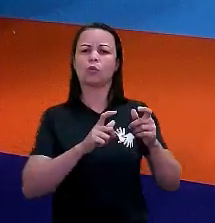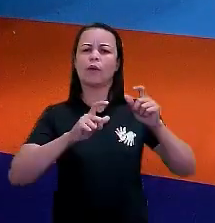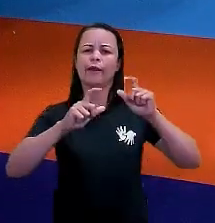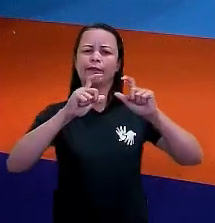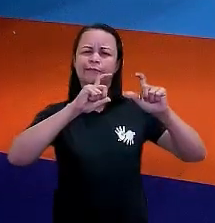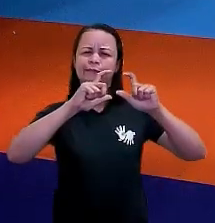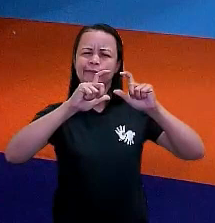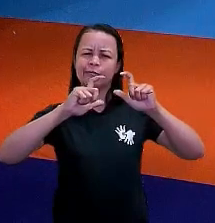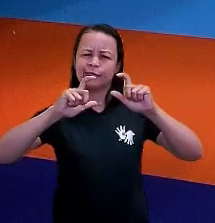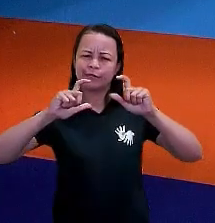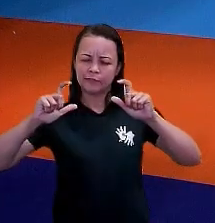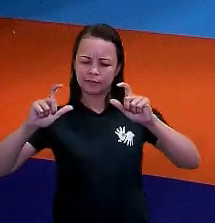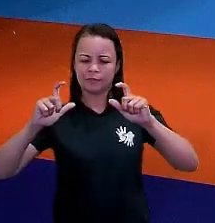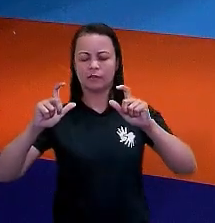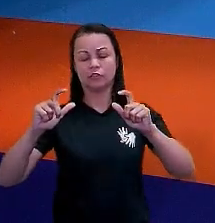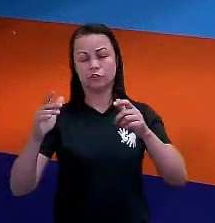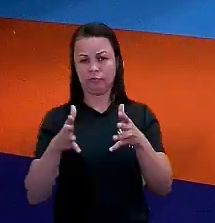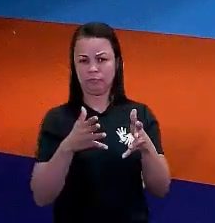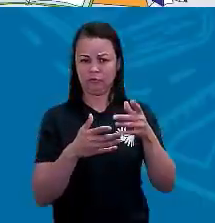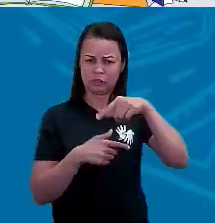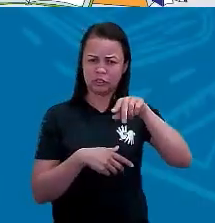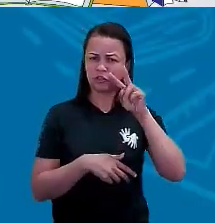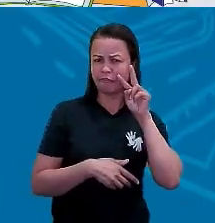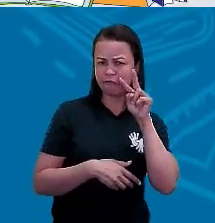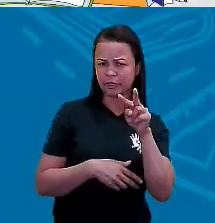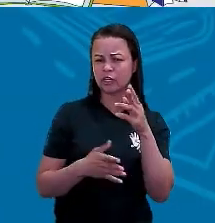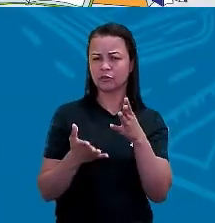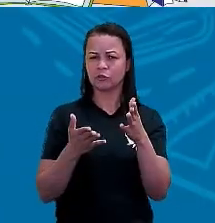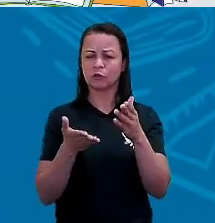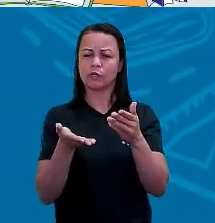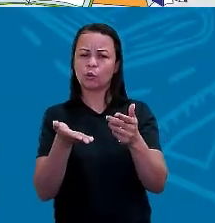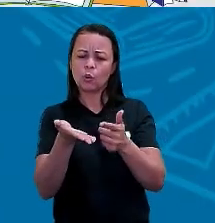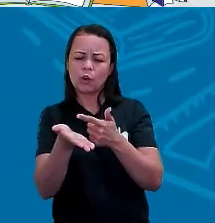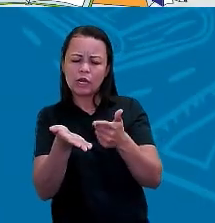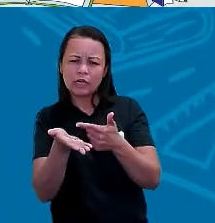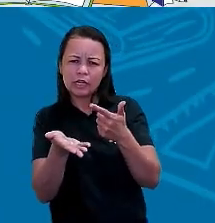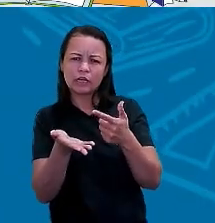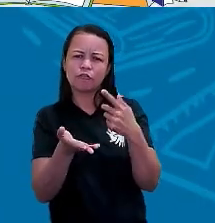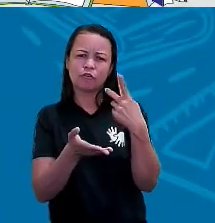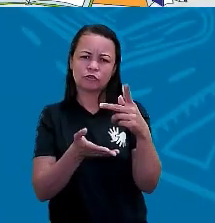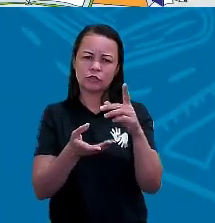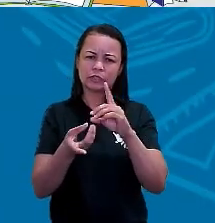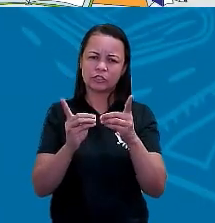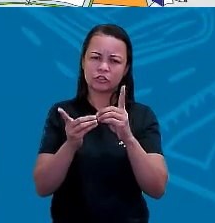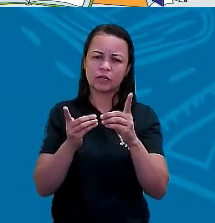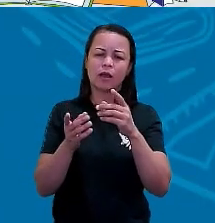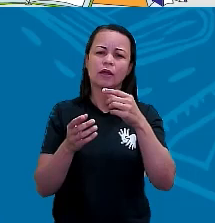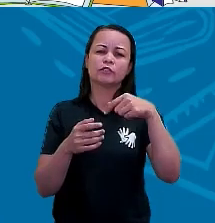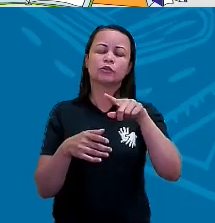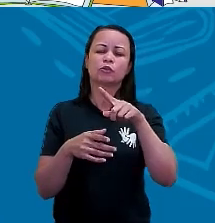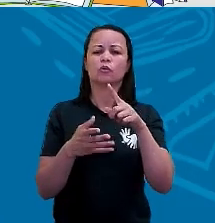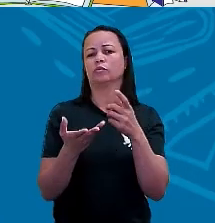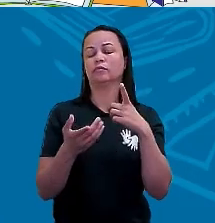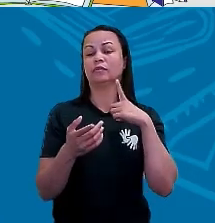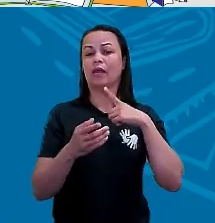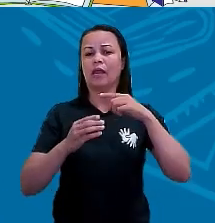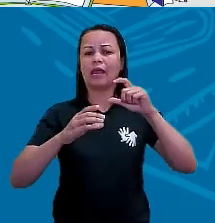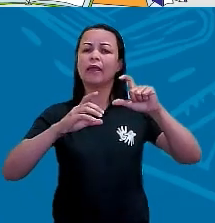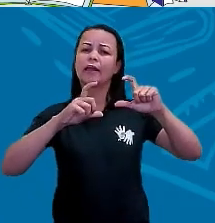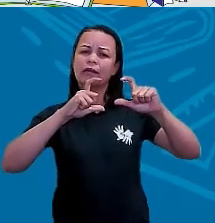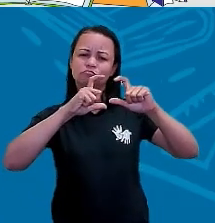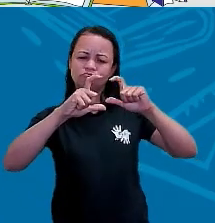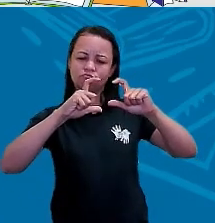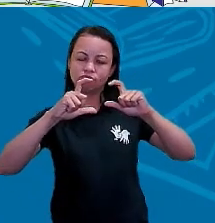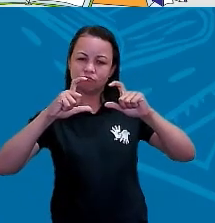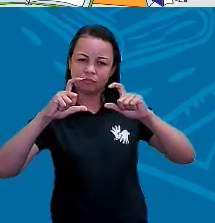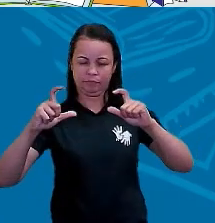na prova, no livro? O livro didático de vocês sempre traz uma tirinha. É um gênero textual, pessoal,